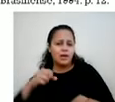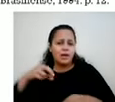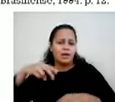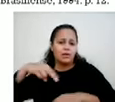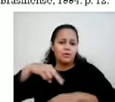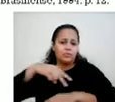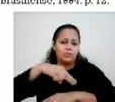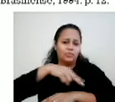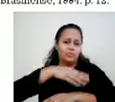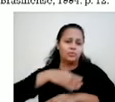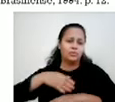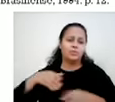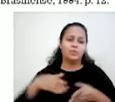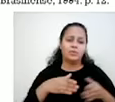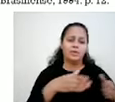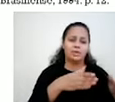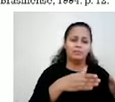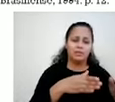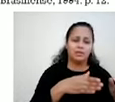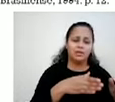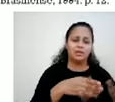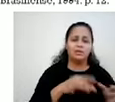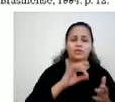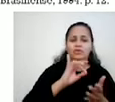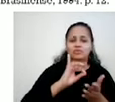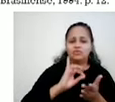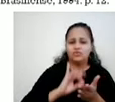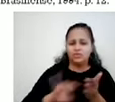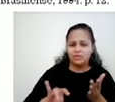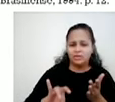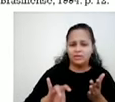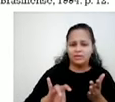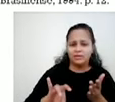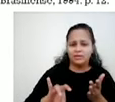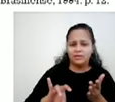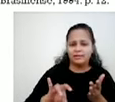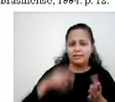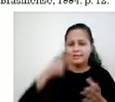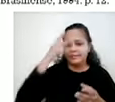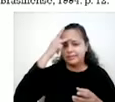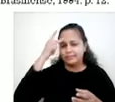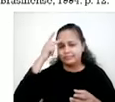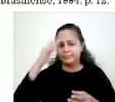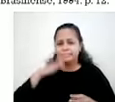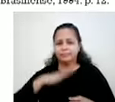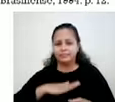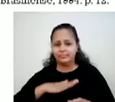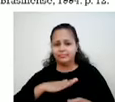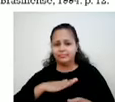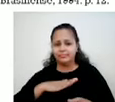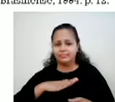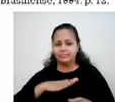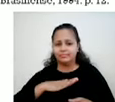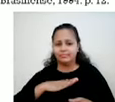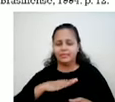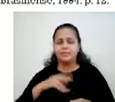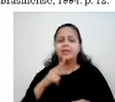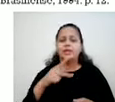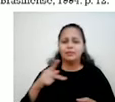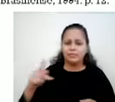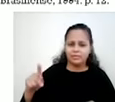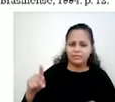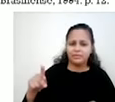Sepulcro, tirai aquela terra da raça perversa e submetei-a a vós